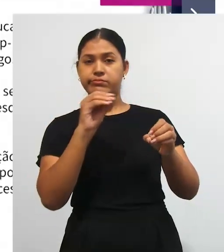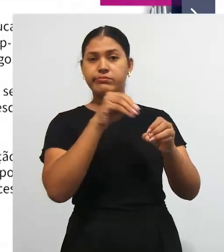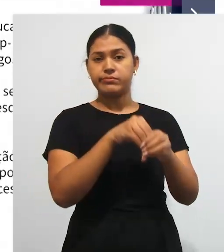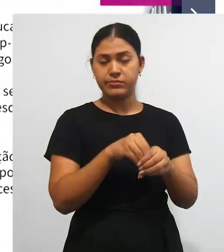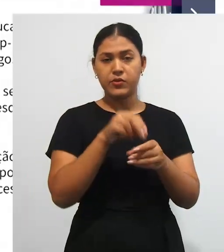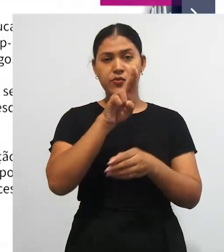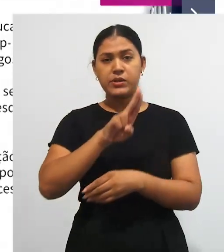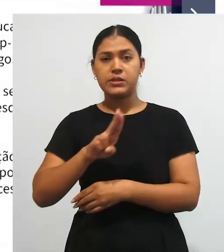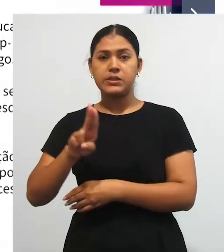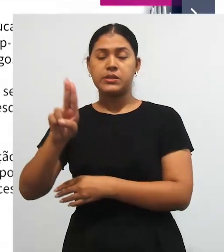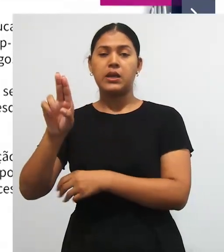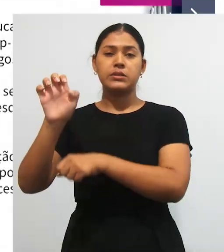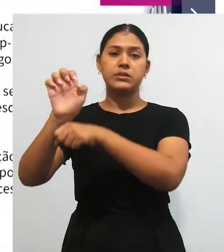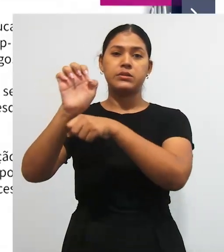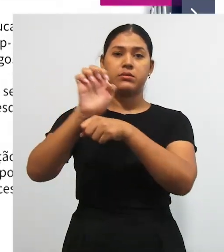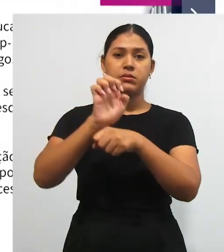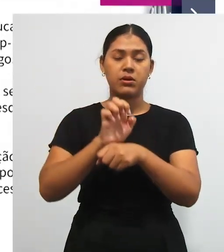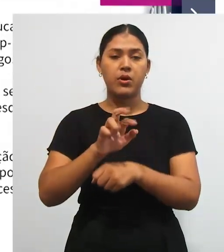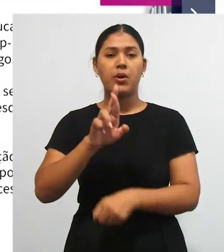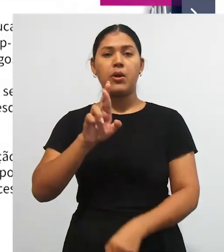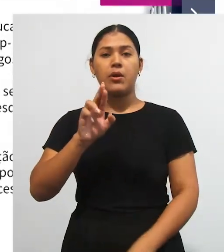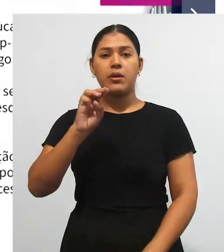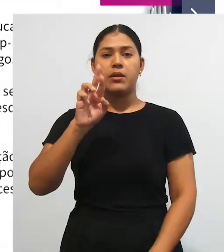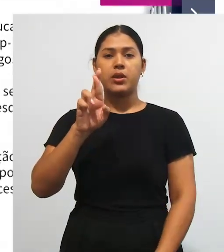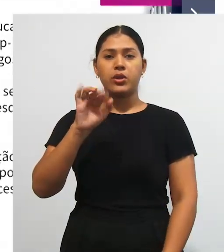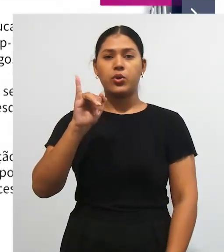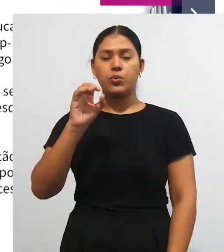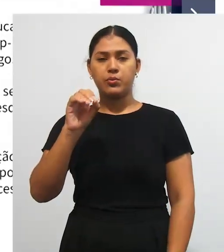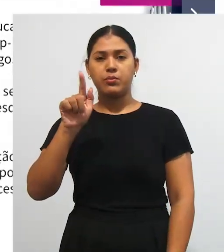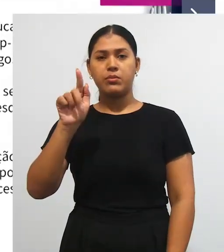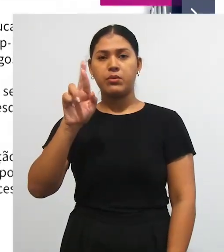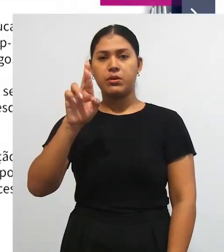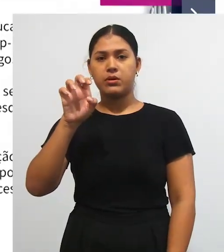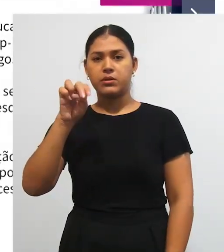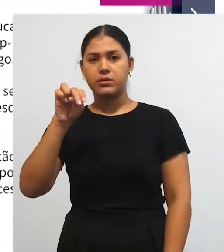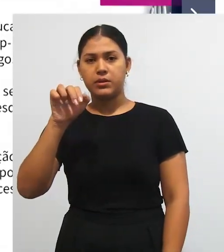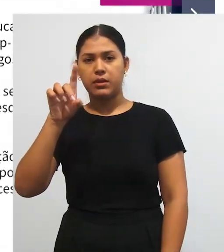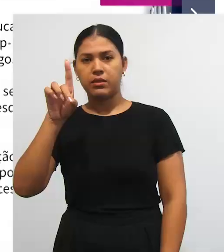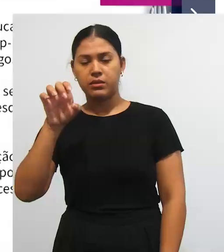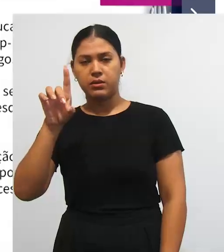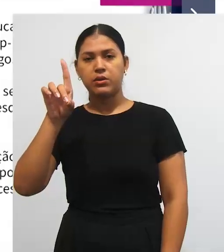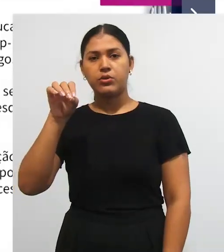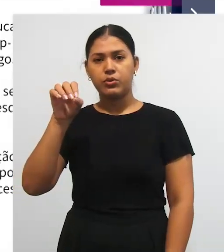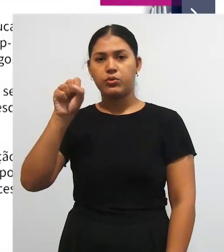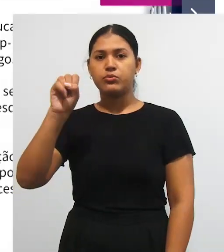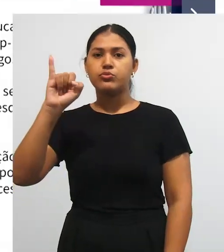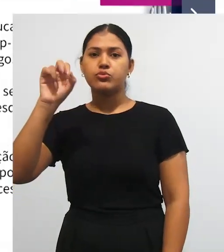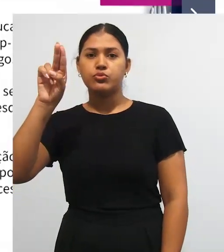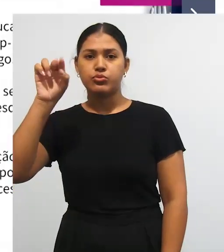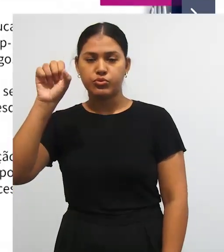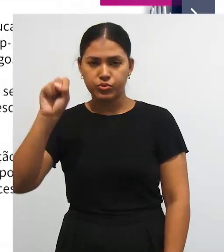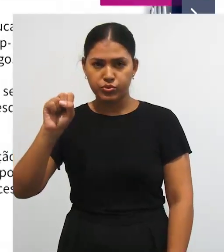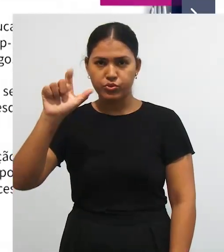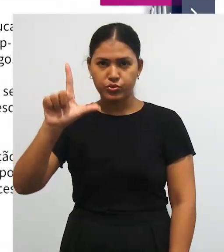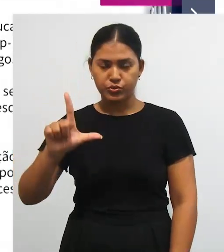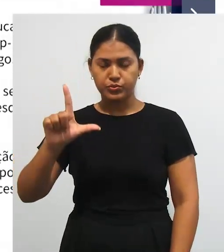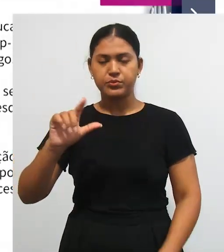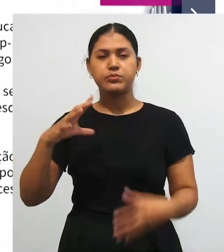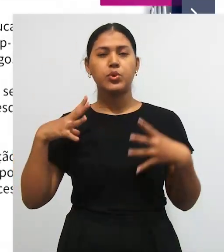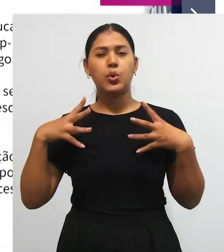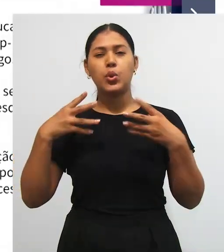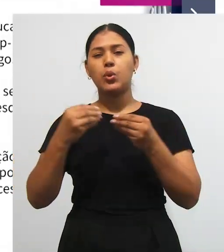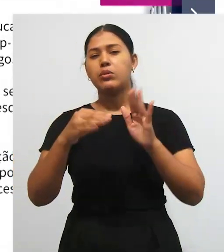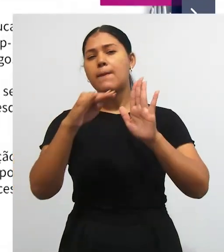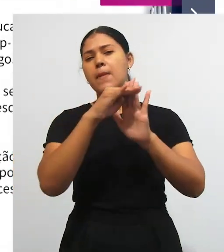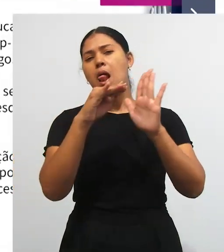Universidade Estadual do Rio Grande do Sul, se eu não me engano. O José Oswaldo Desordi. Então, todos os